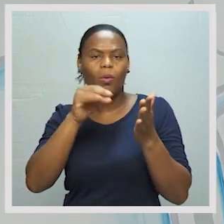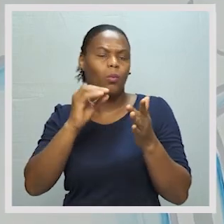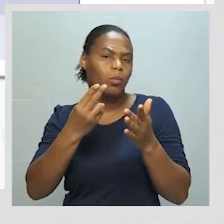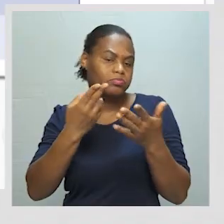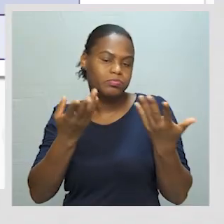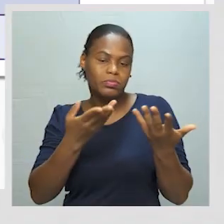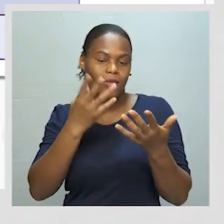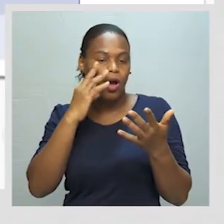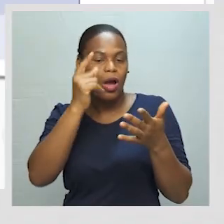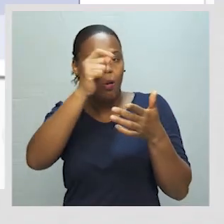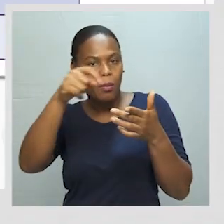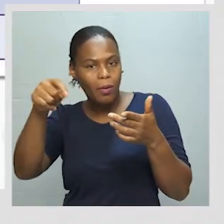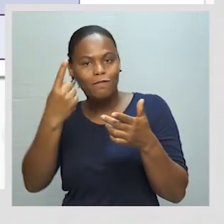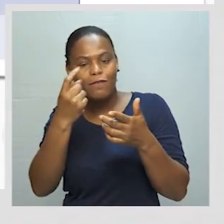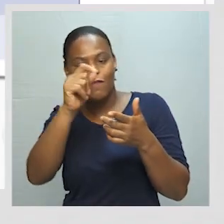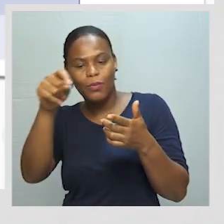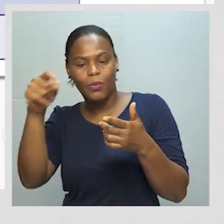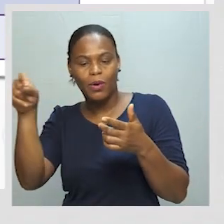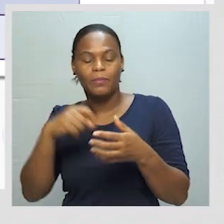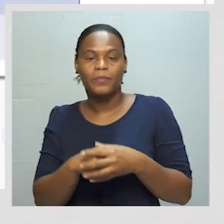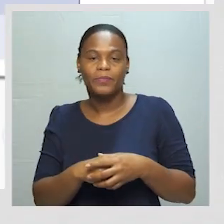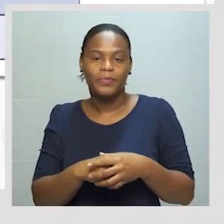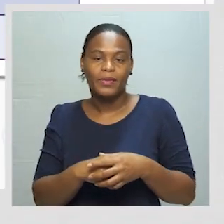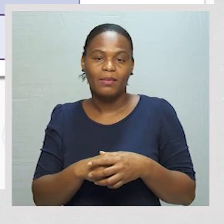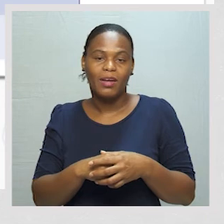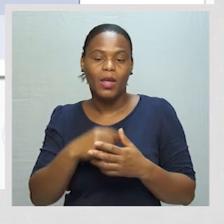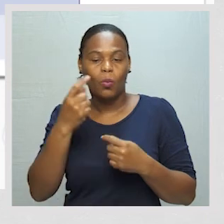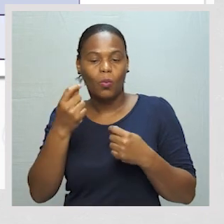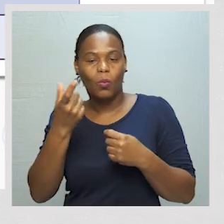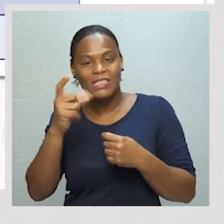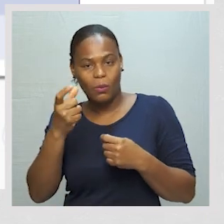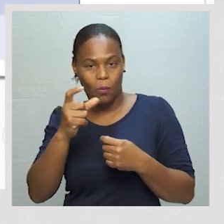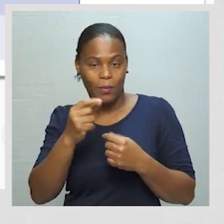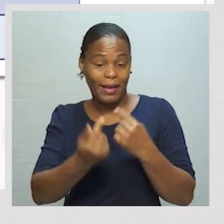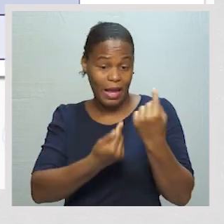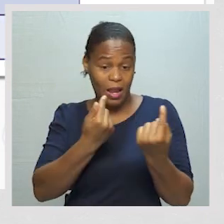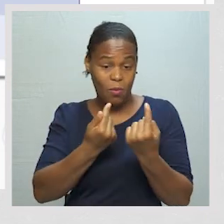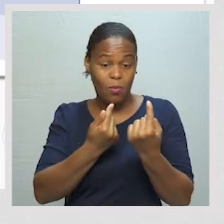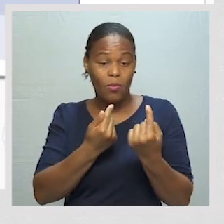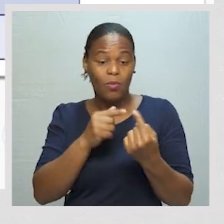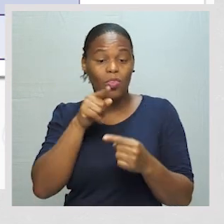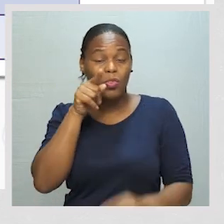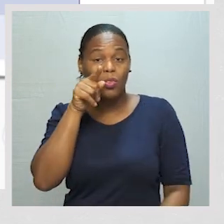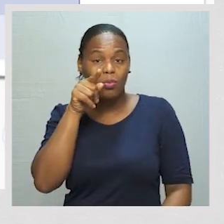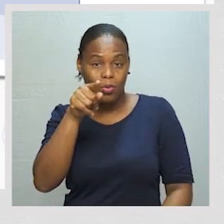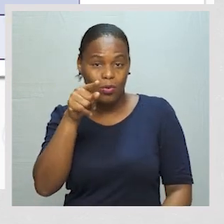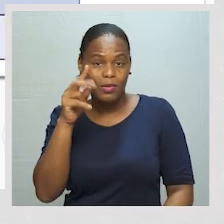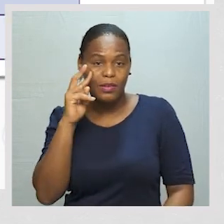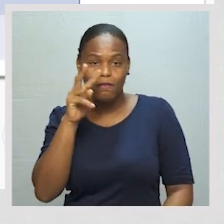tabela. Nós temos algumas equações e a partir de cada equação vocês